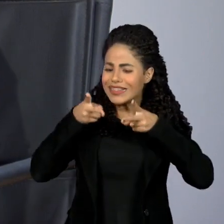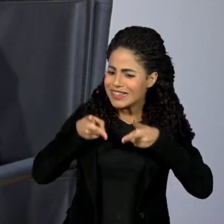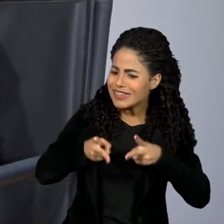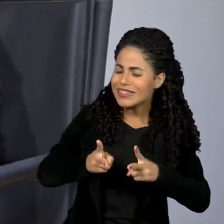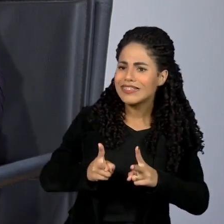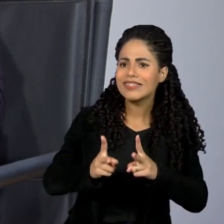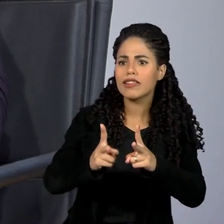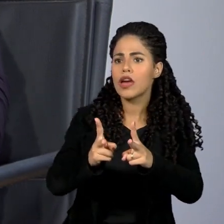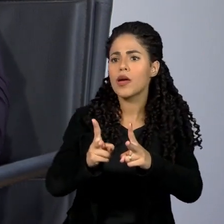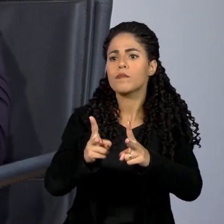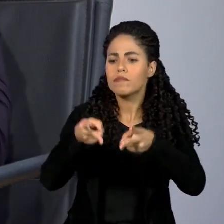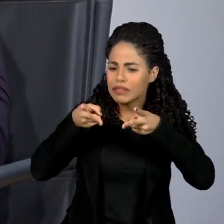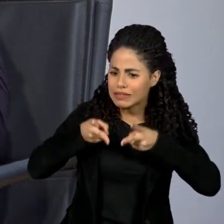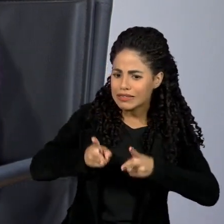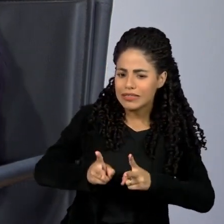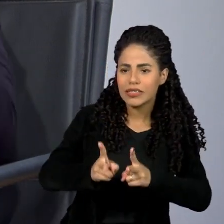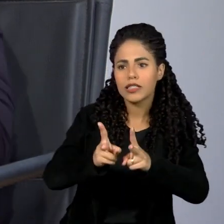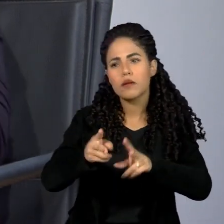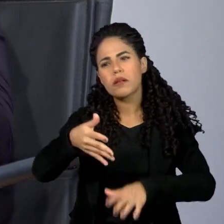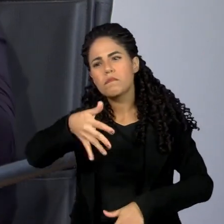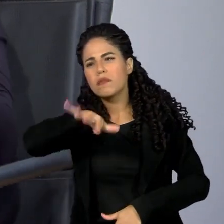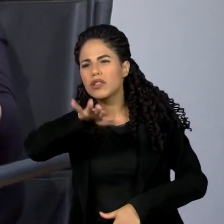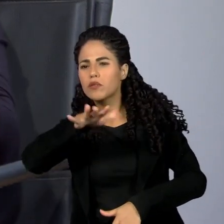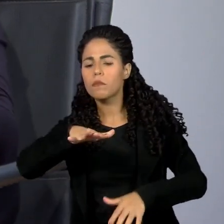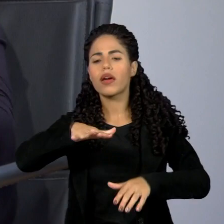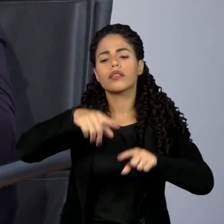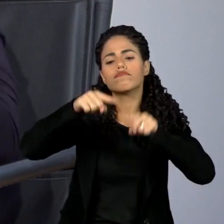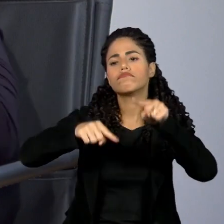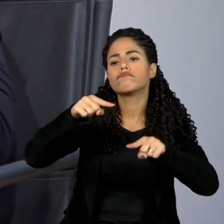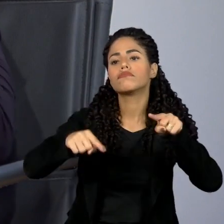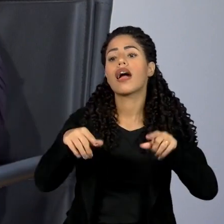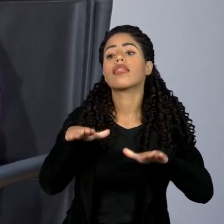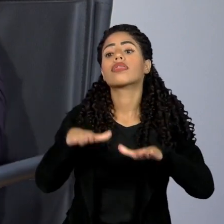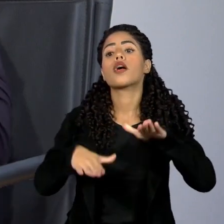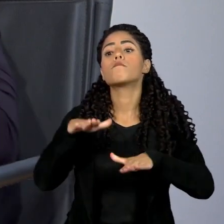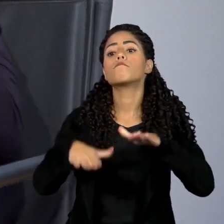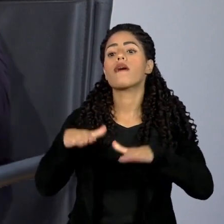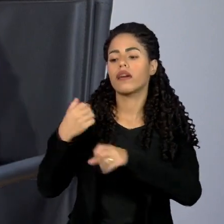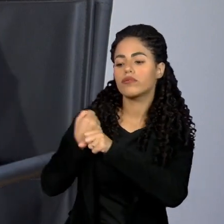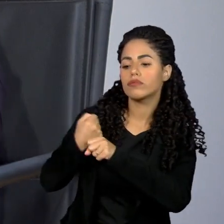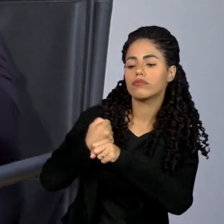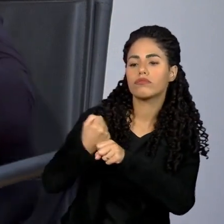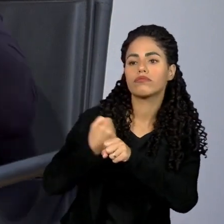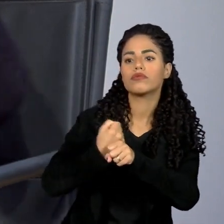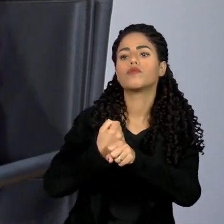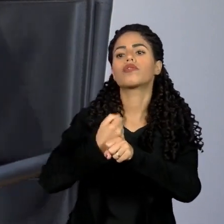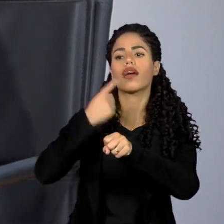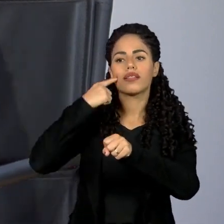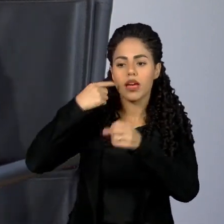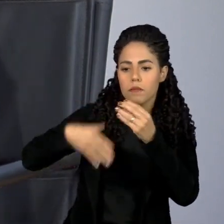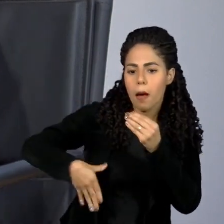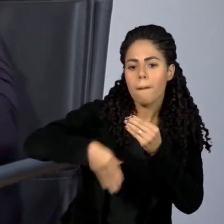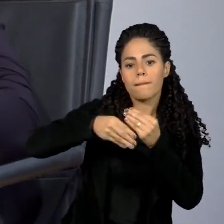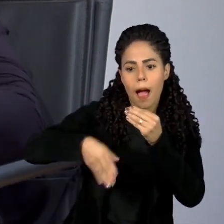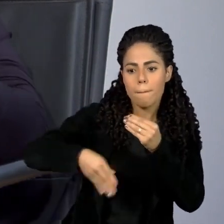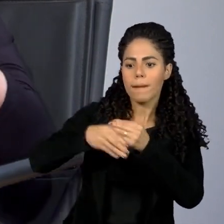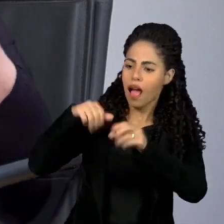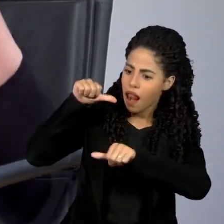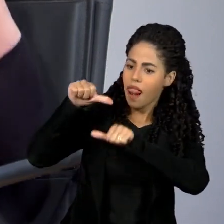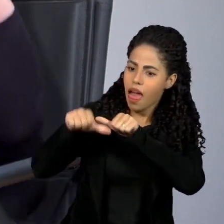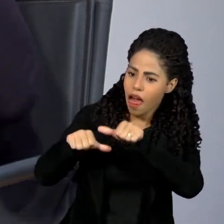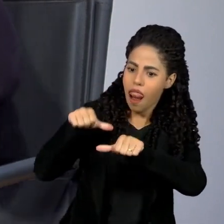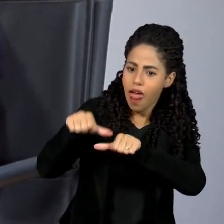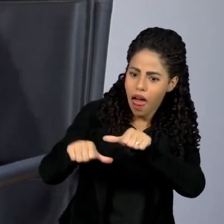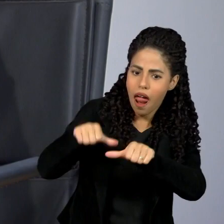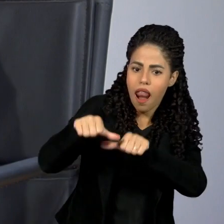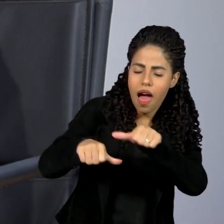sempre, mais ou menos em determinadas épocas, elas estão sempre alimentando novas